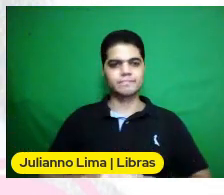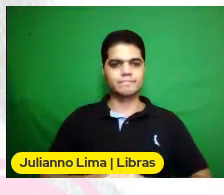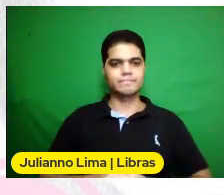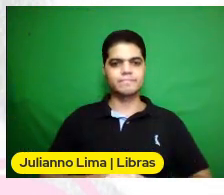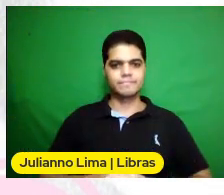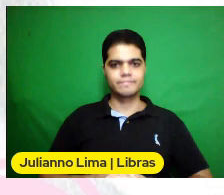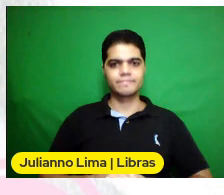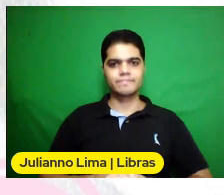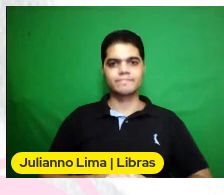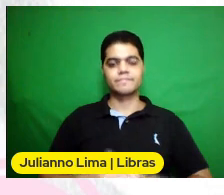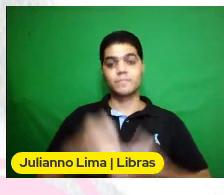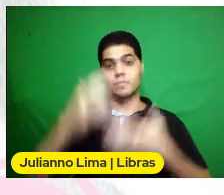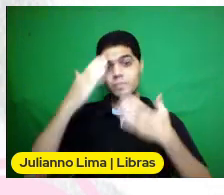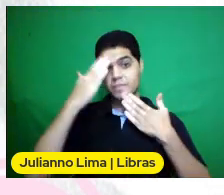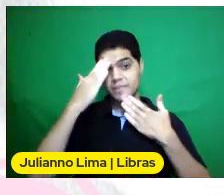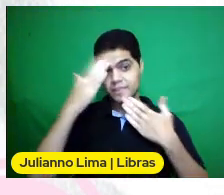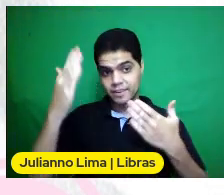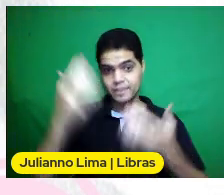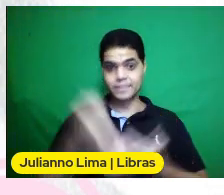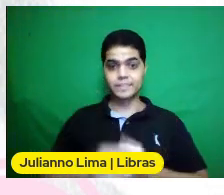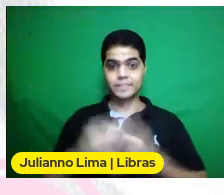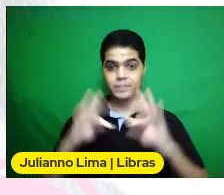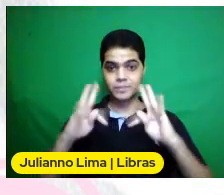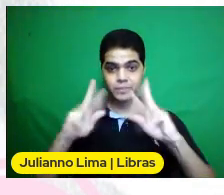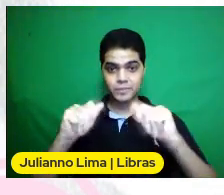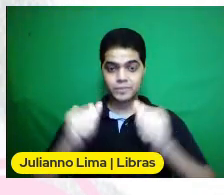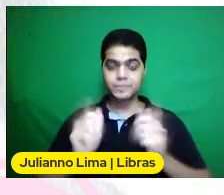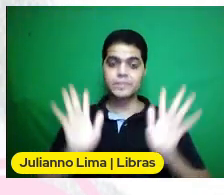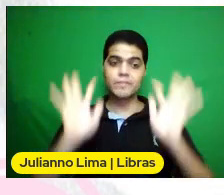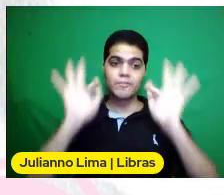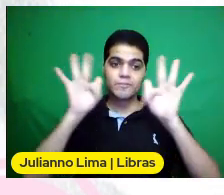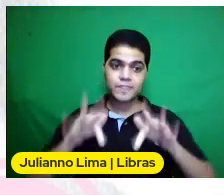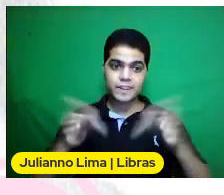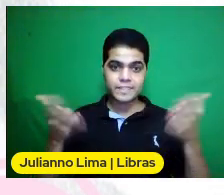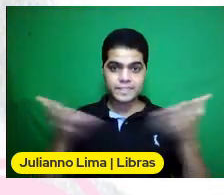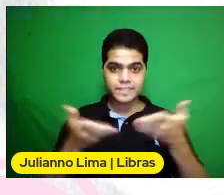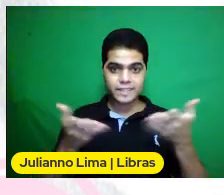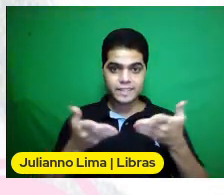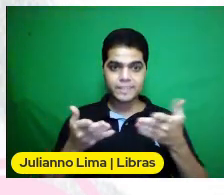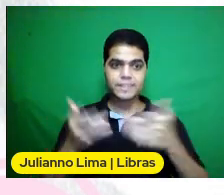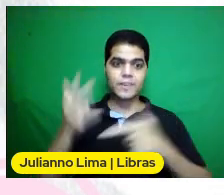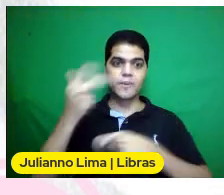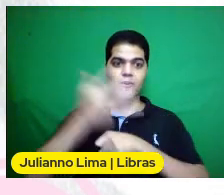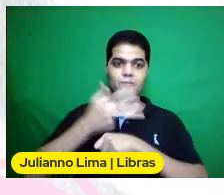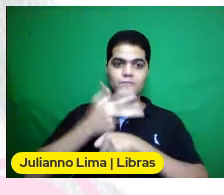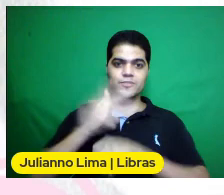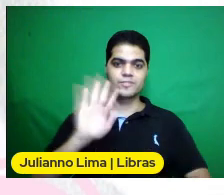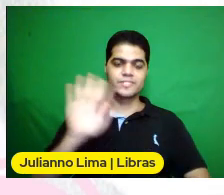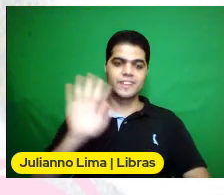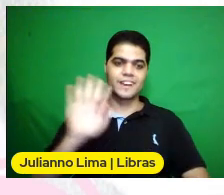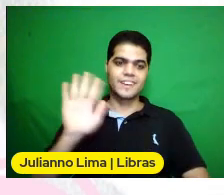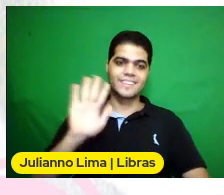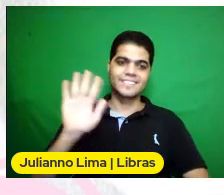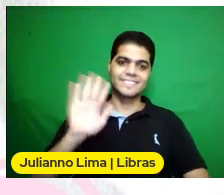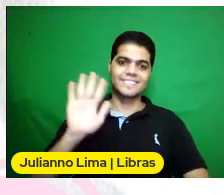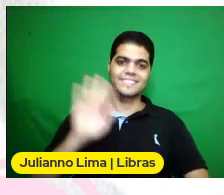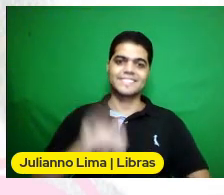próxima. Legal, obrigado, Antônio, obrigado, Michel. E a gente finaliza com um trailer. Valeu, até mais.